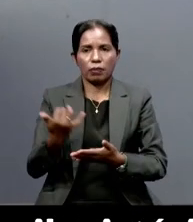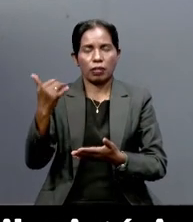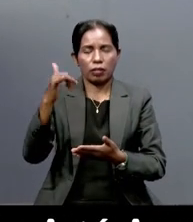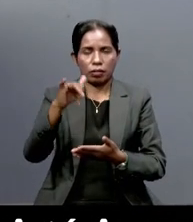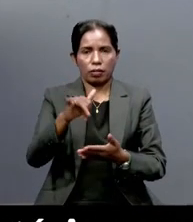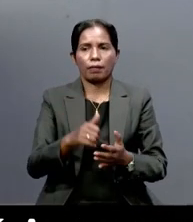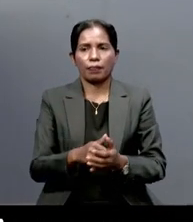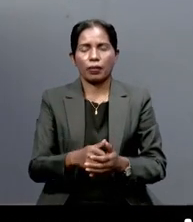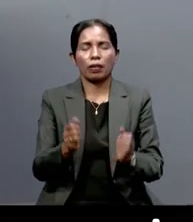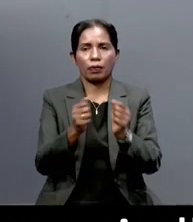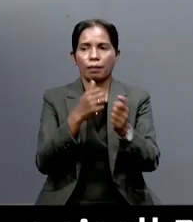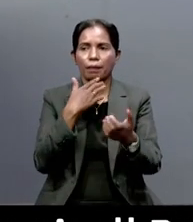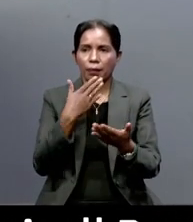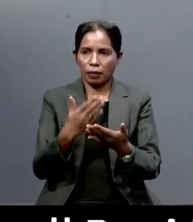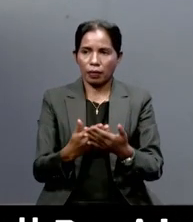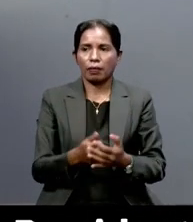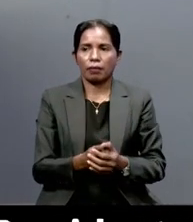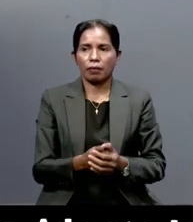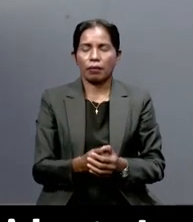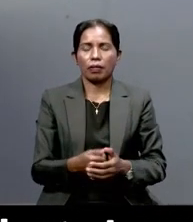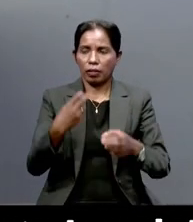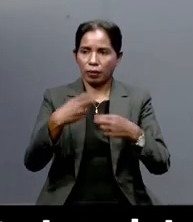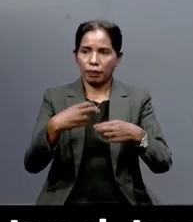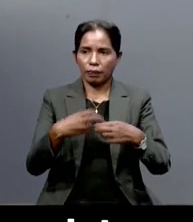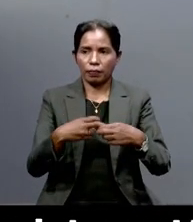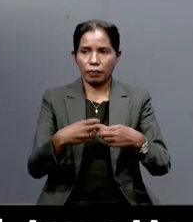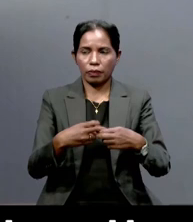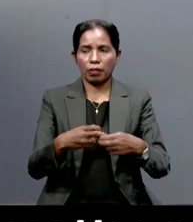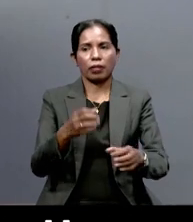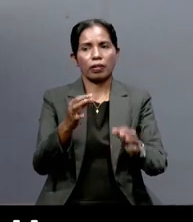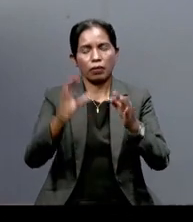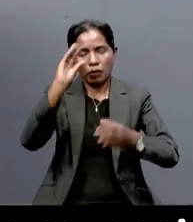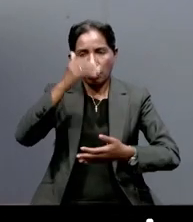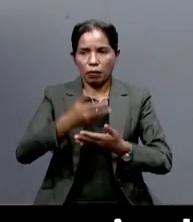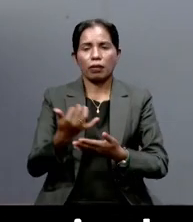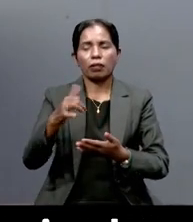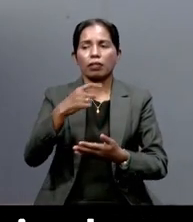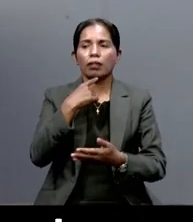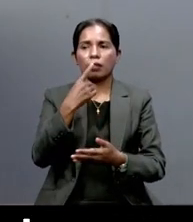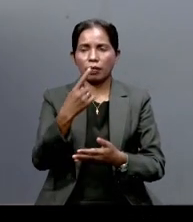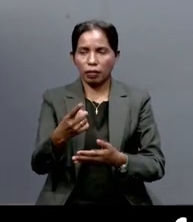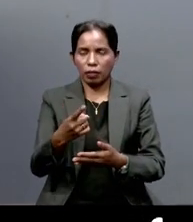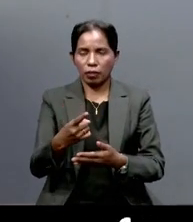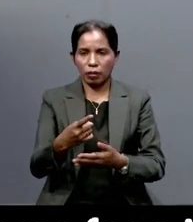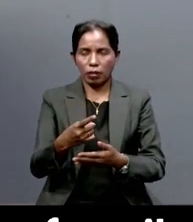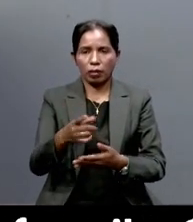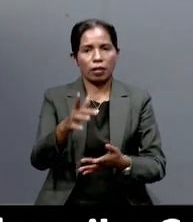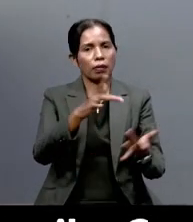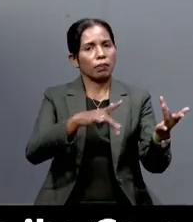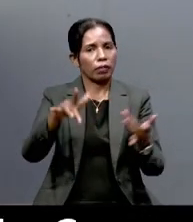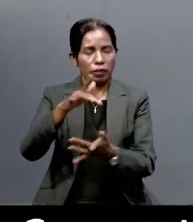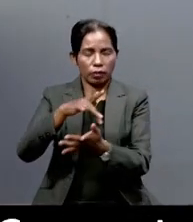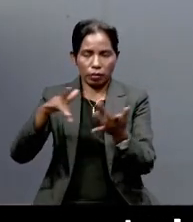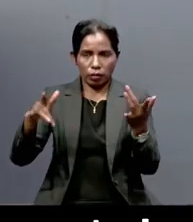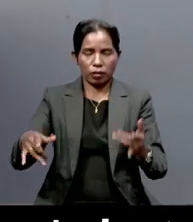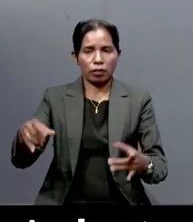movimento. Dia. Então, impacto makane, sini uang sira atau dia kata rancho sala,